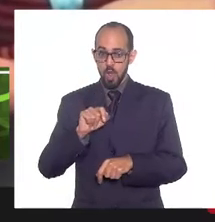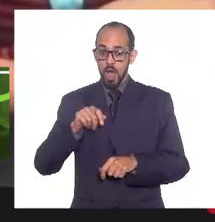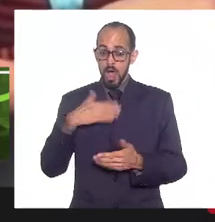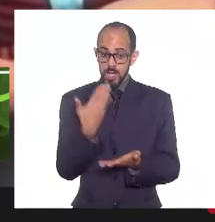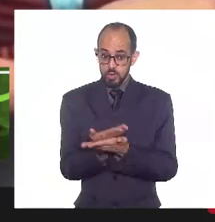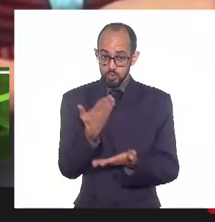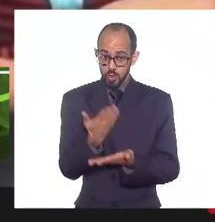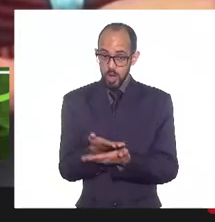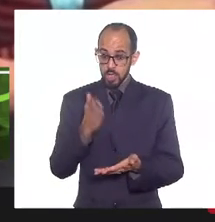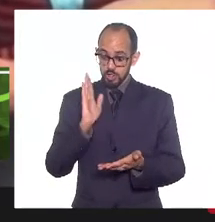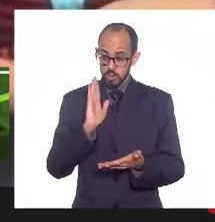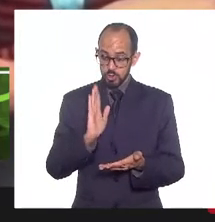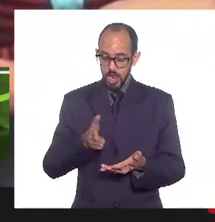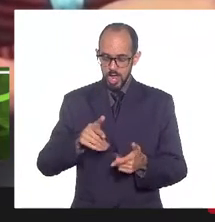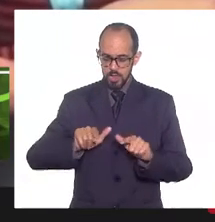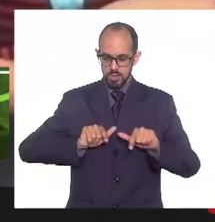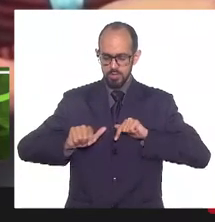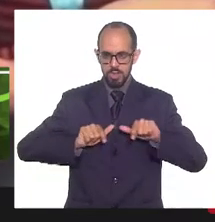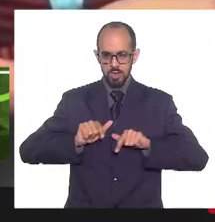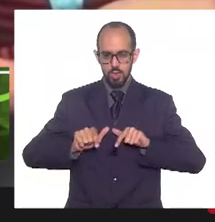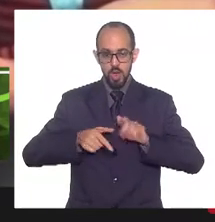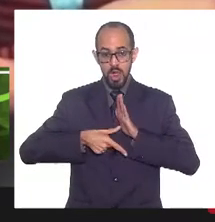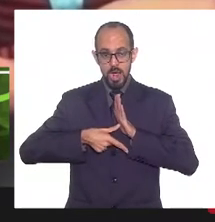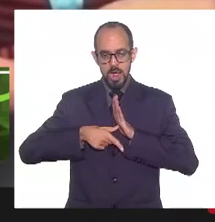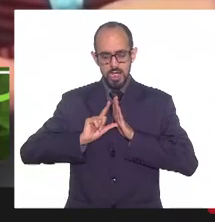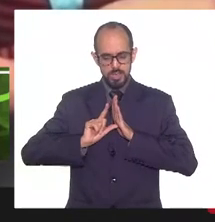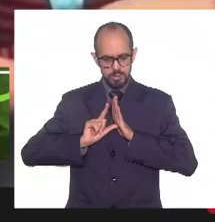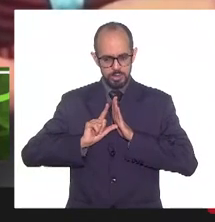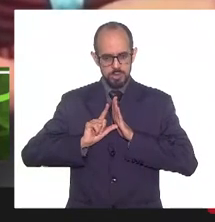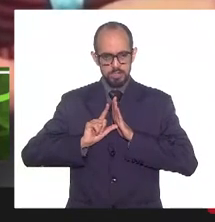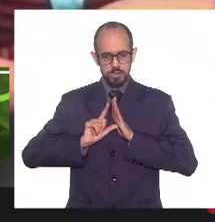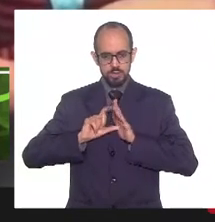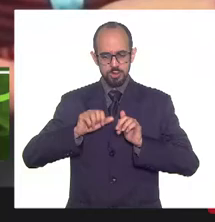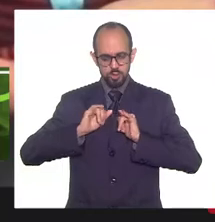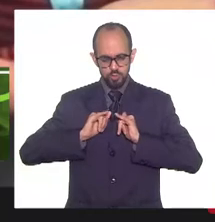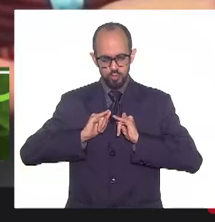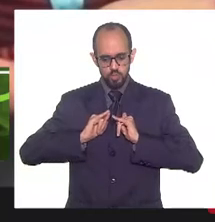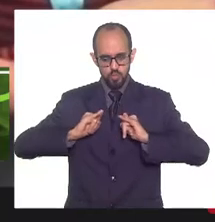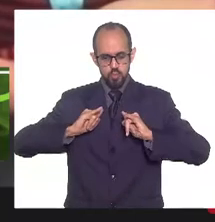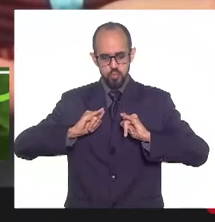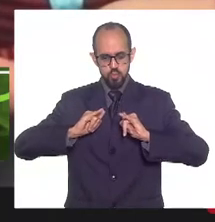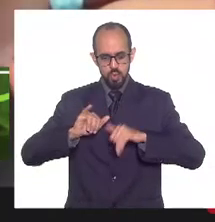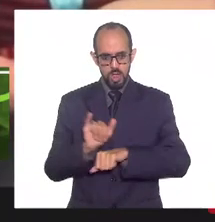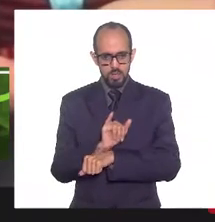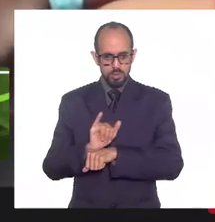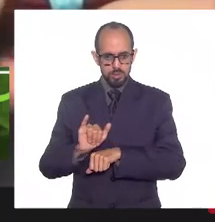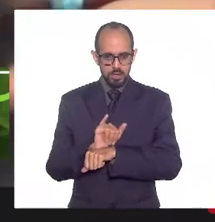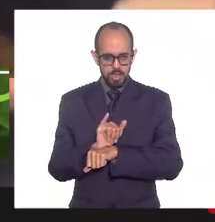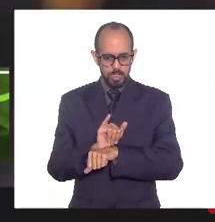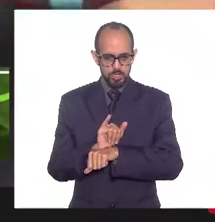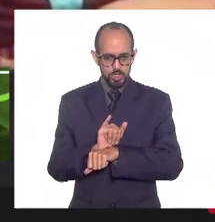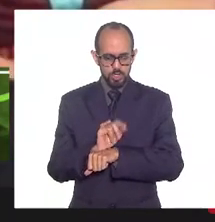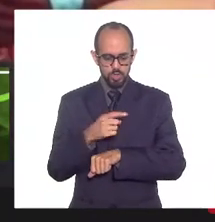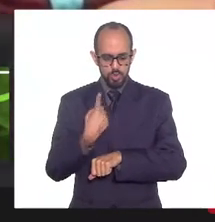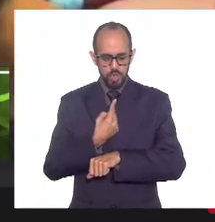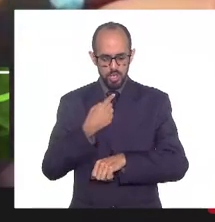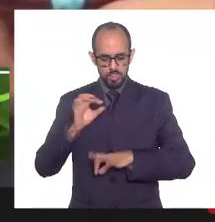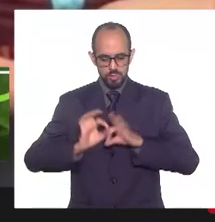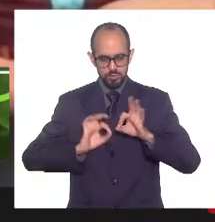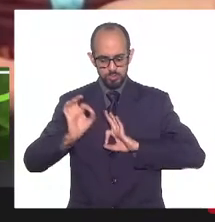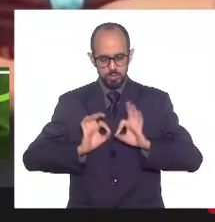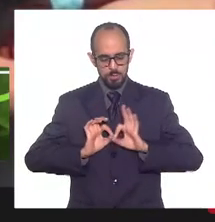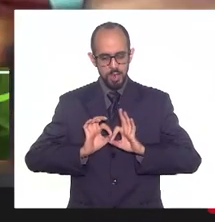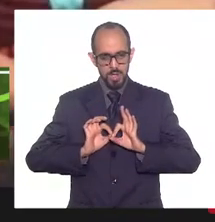nós antes mesmo de nós estarmos lançando o instrumento nós já estávamos preparando